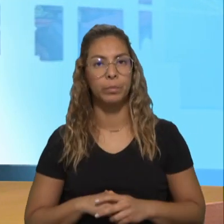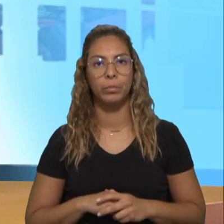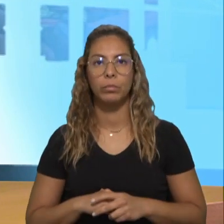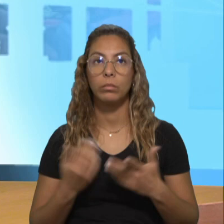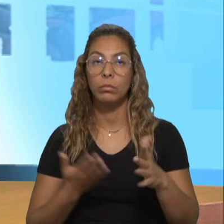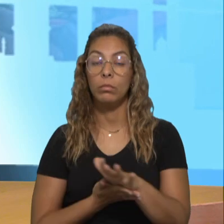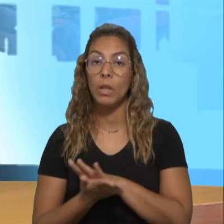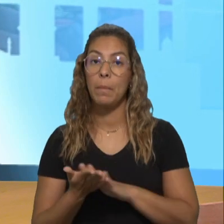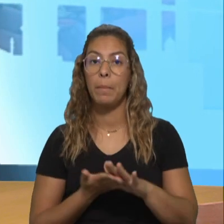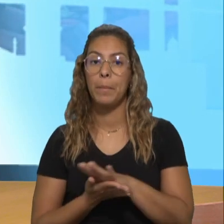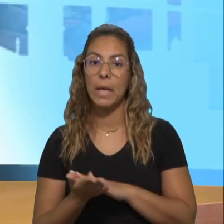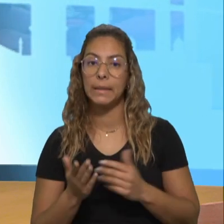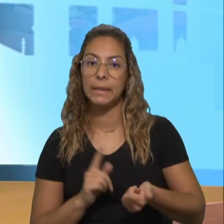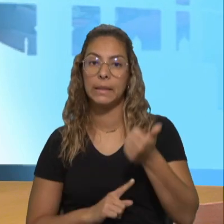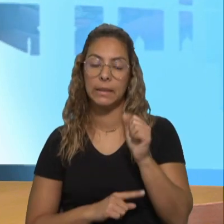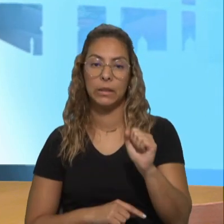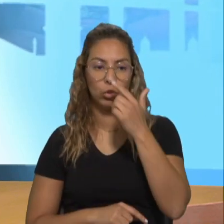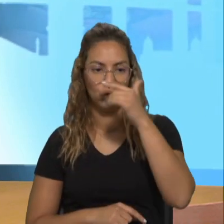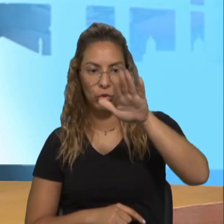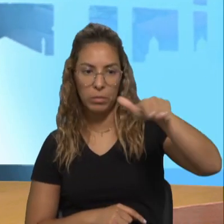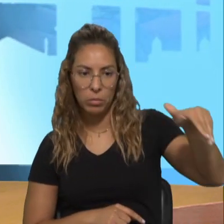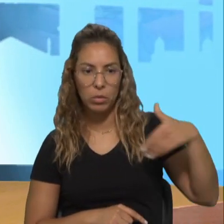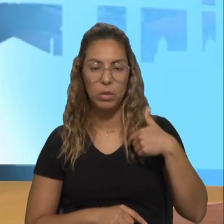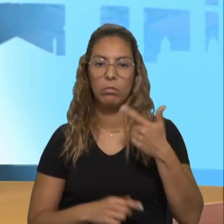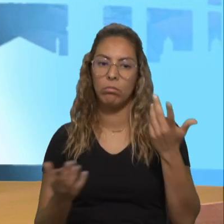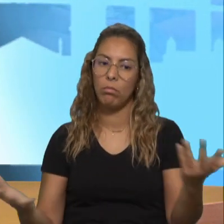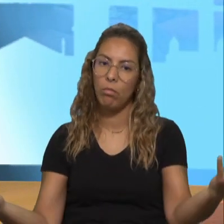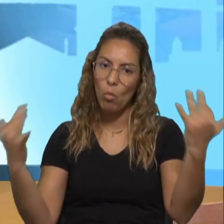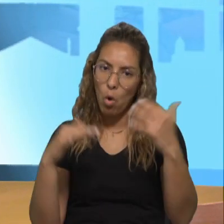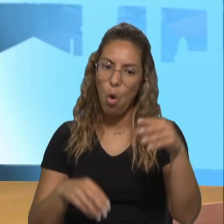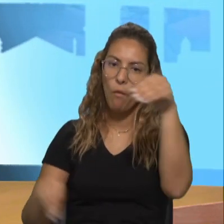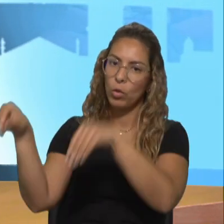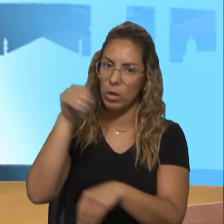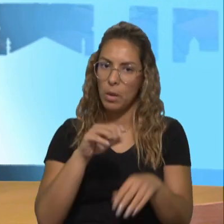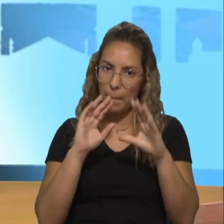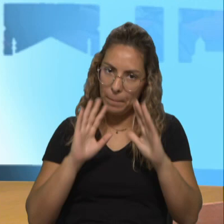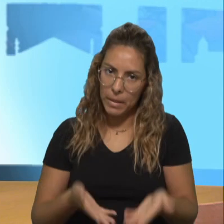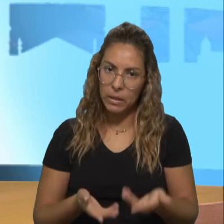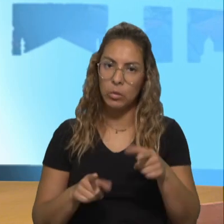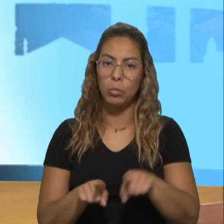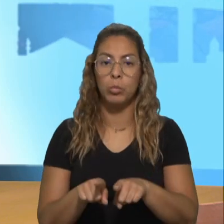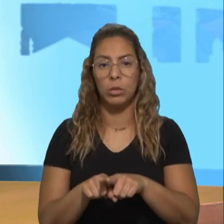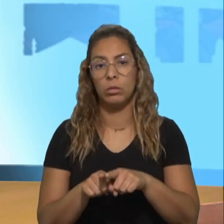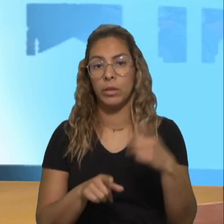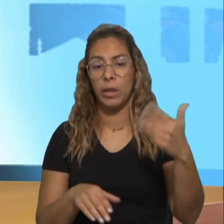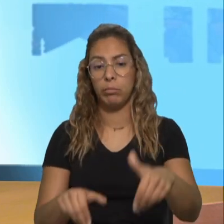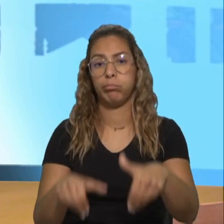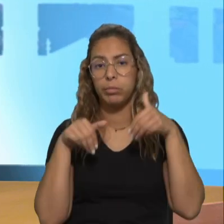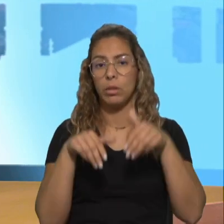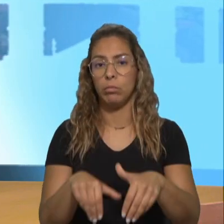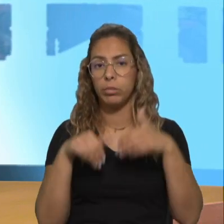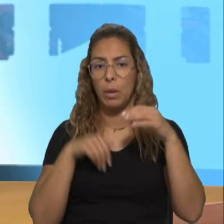essencialmente, primeiro de tudo, chamar os jovens a votar, que se têm verificado grandes taxas de